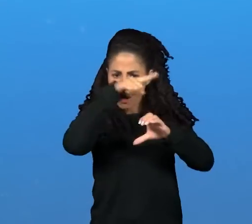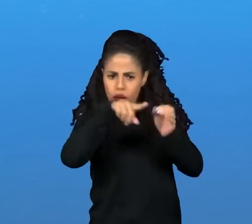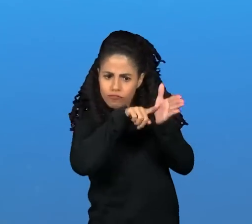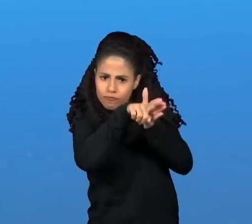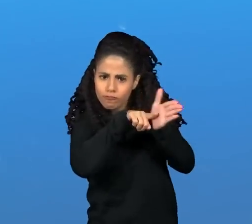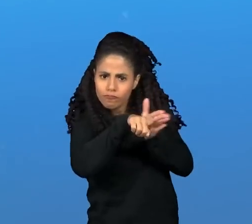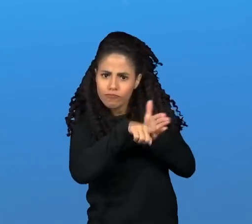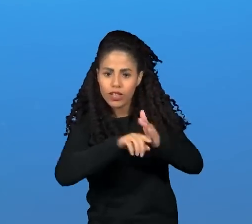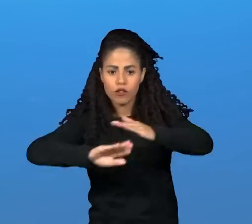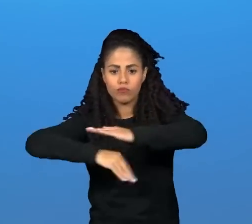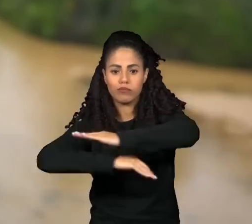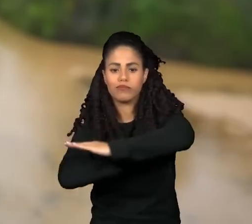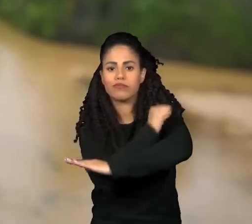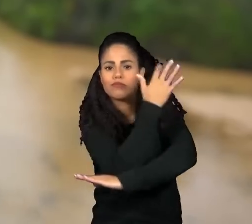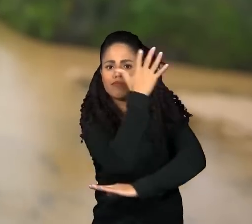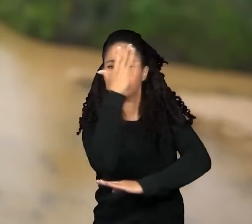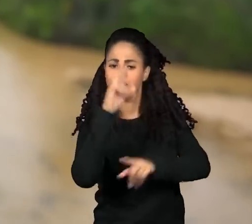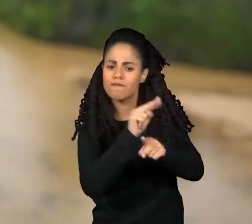da biodiversidade.